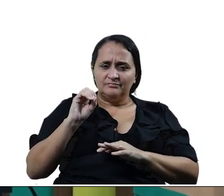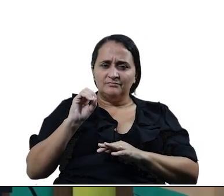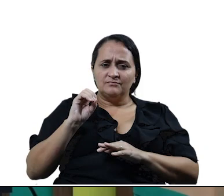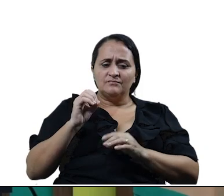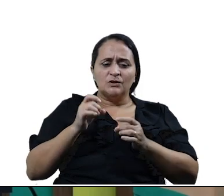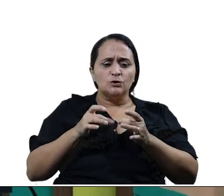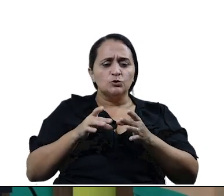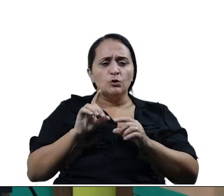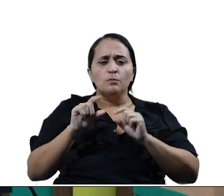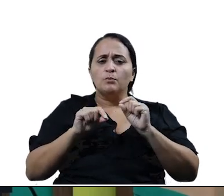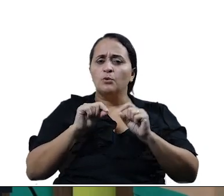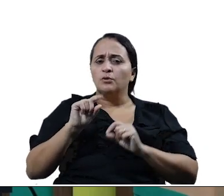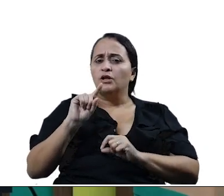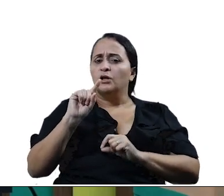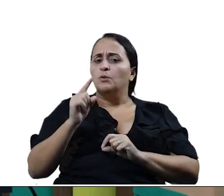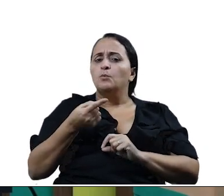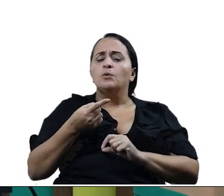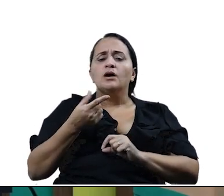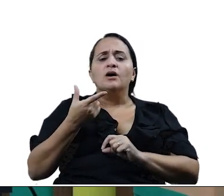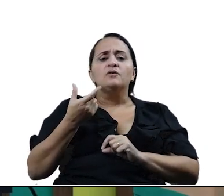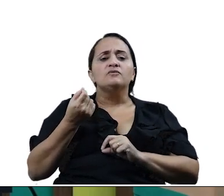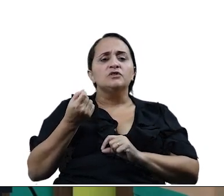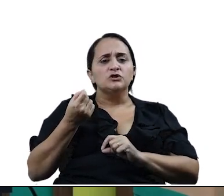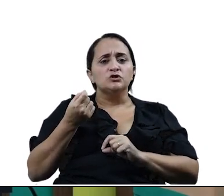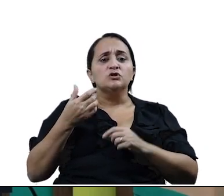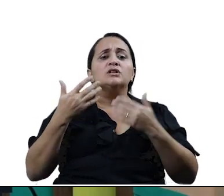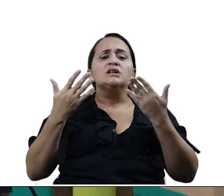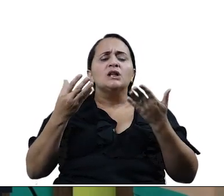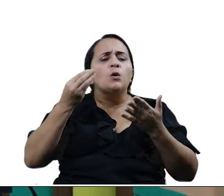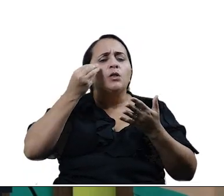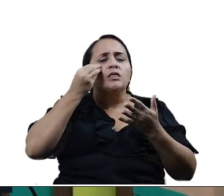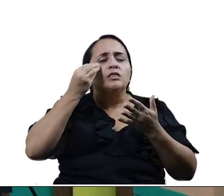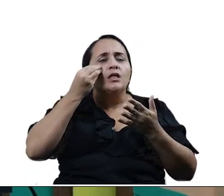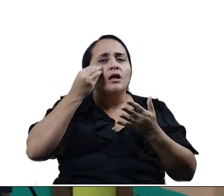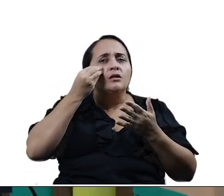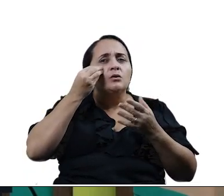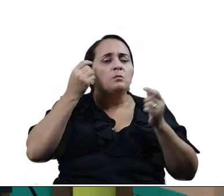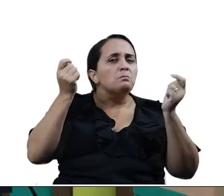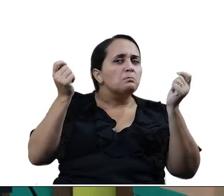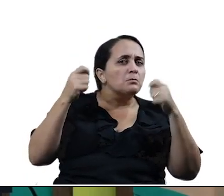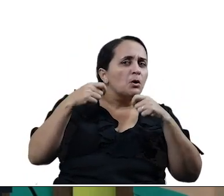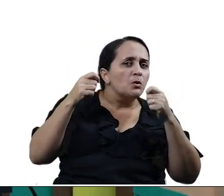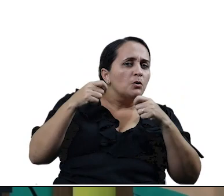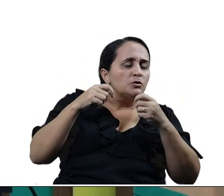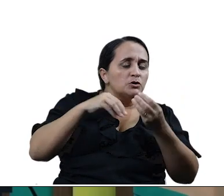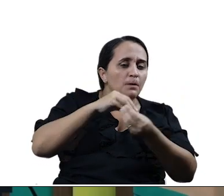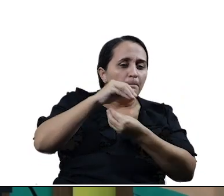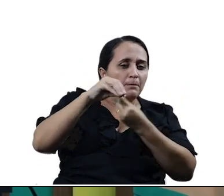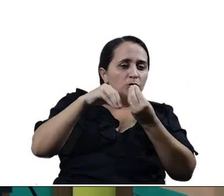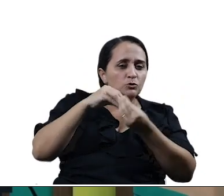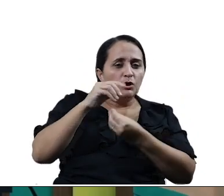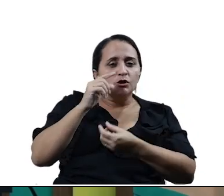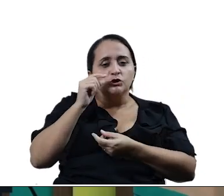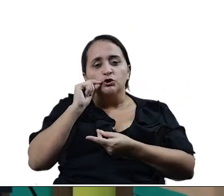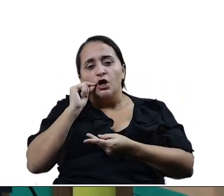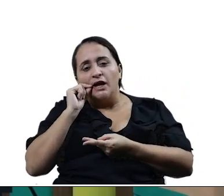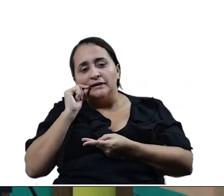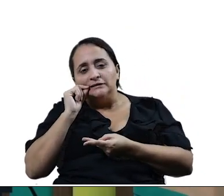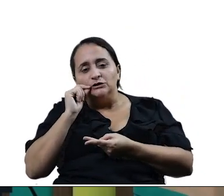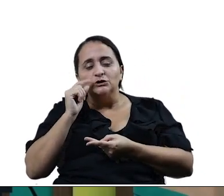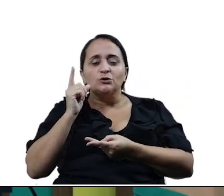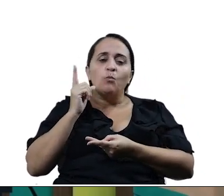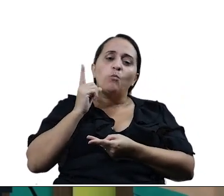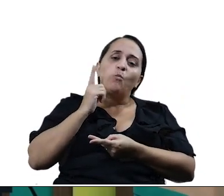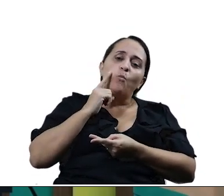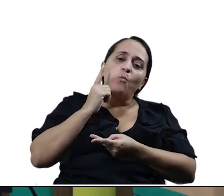R$1,20. E aí a gente testou a hipótese de compras misturando balas e chicletes. Nem precisou a